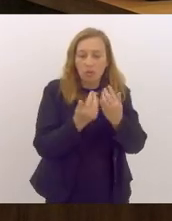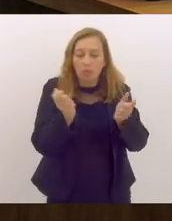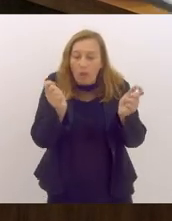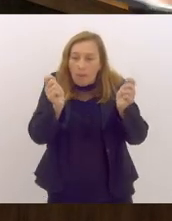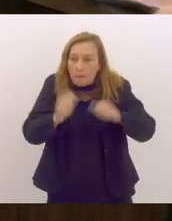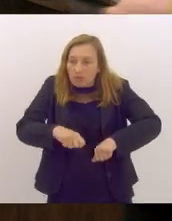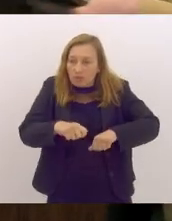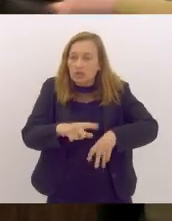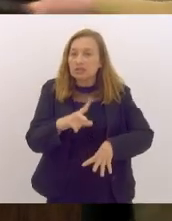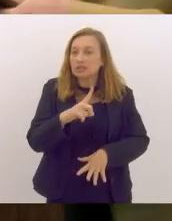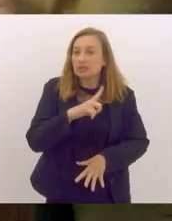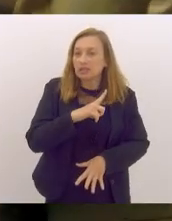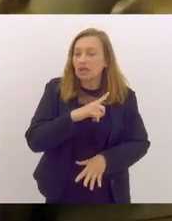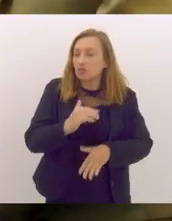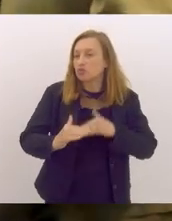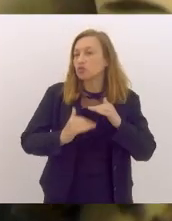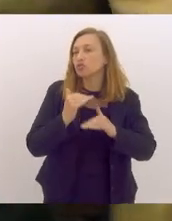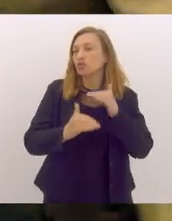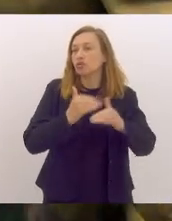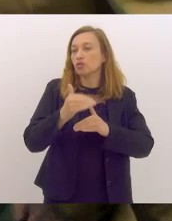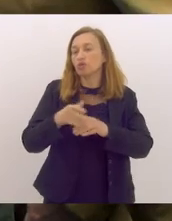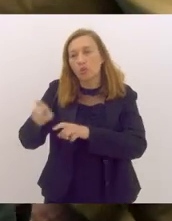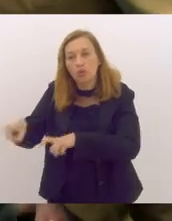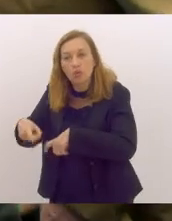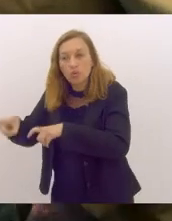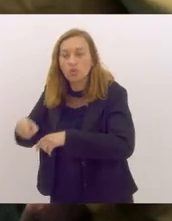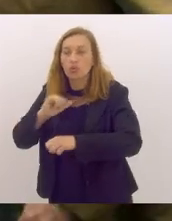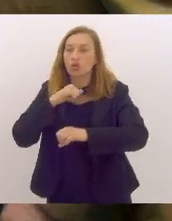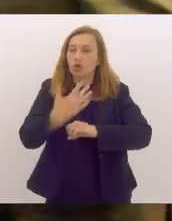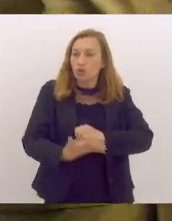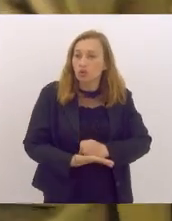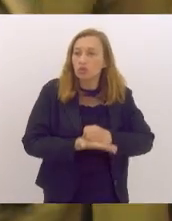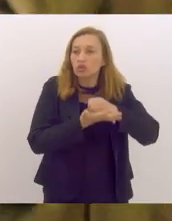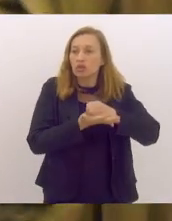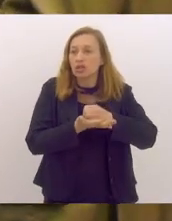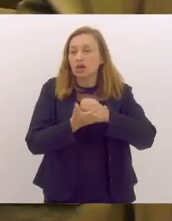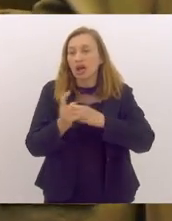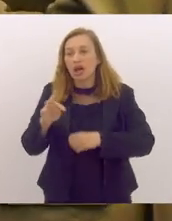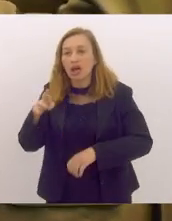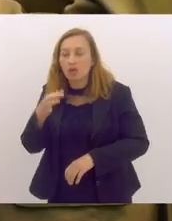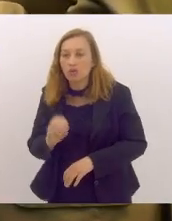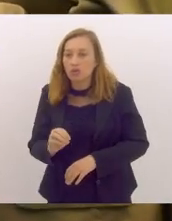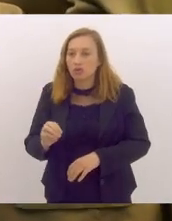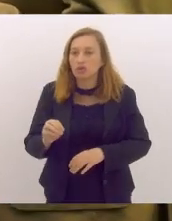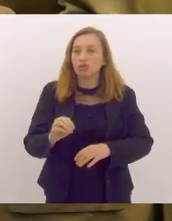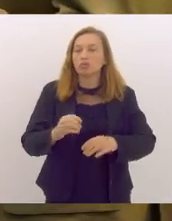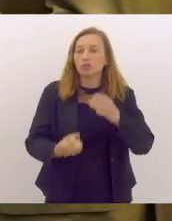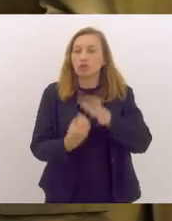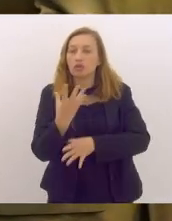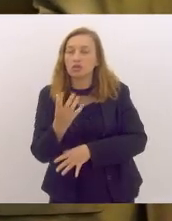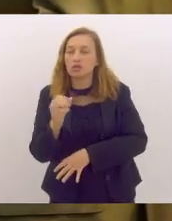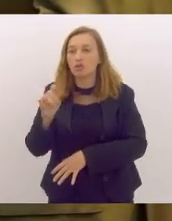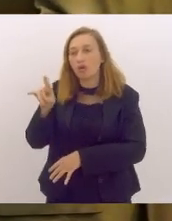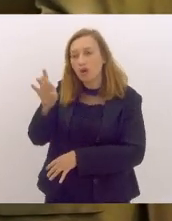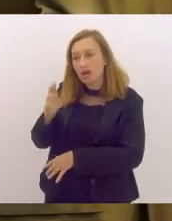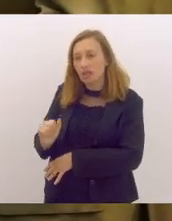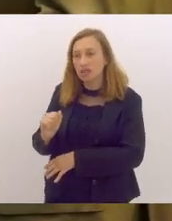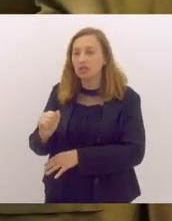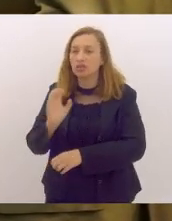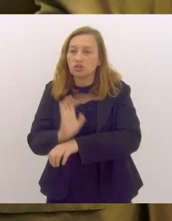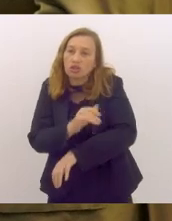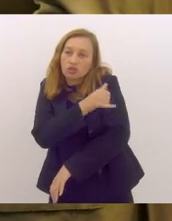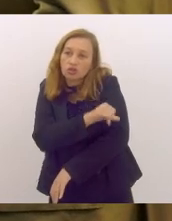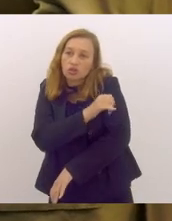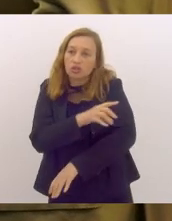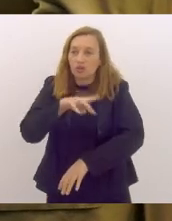possibilidade de ter um desenvolvimento rural sustentável de agroecologia e produção orgânica no âmbito do Estado do Rio de Janeiro.